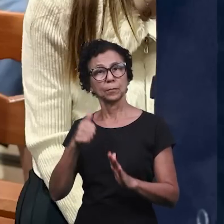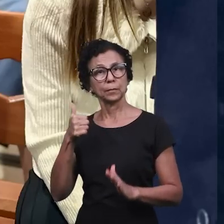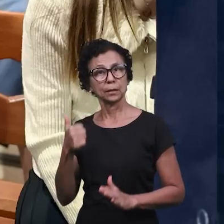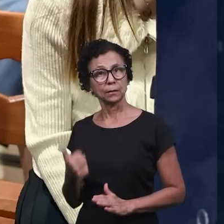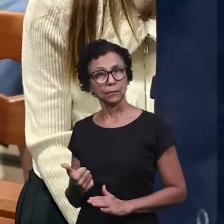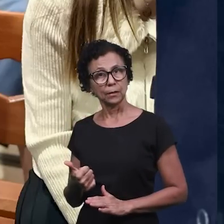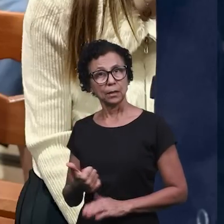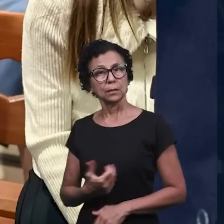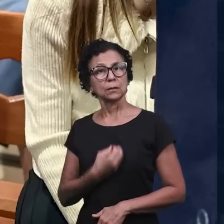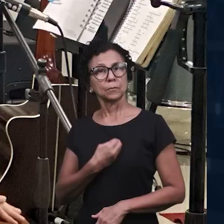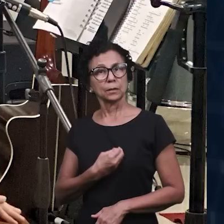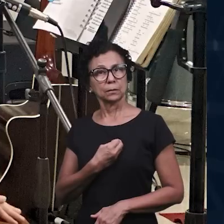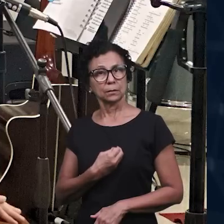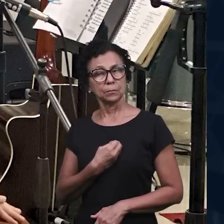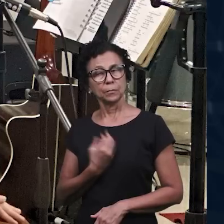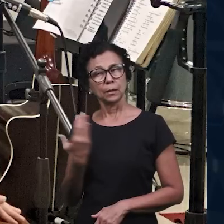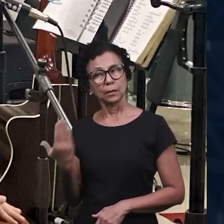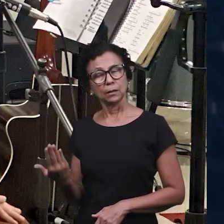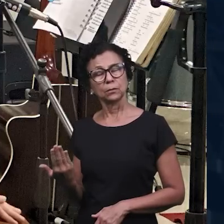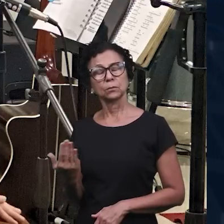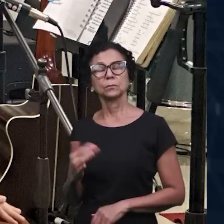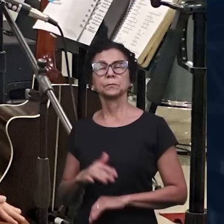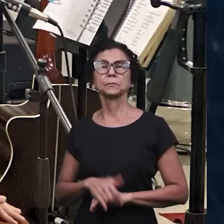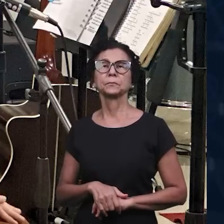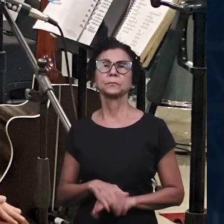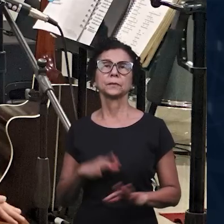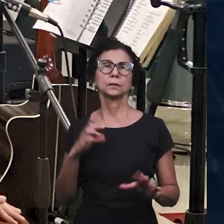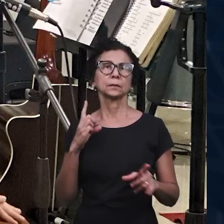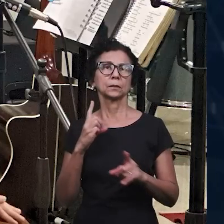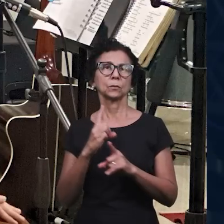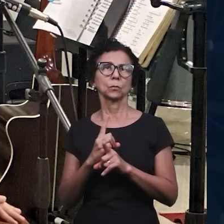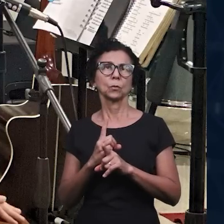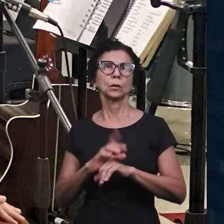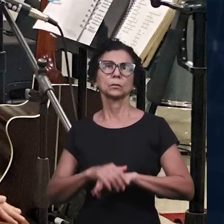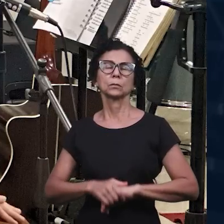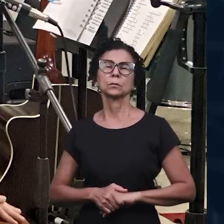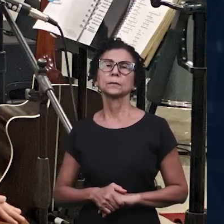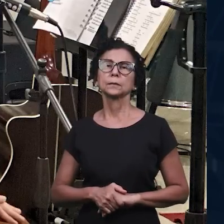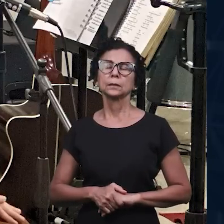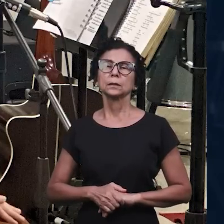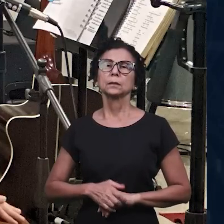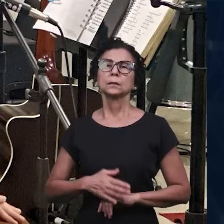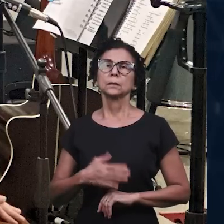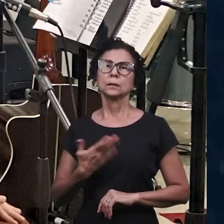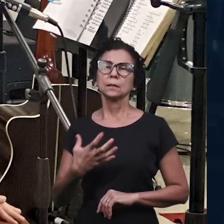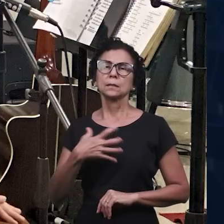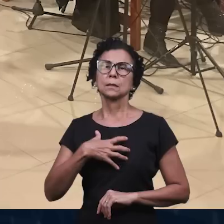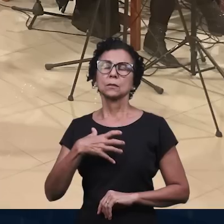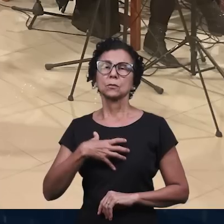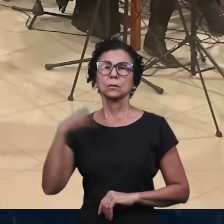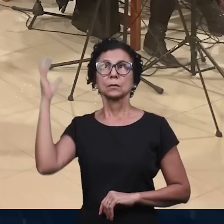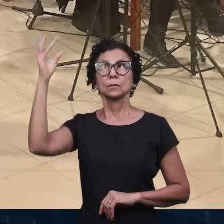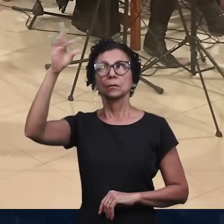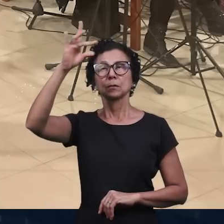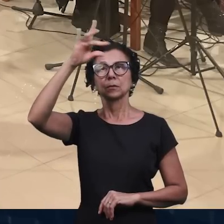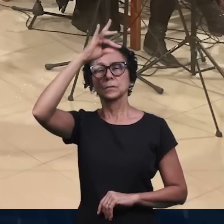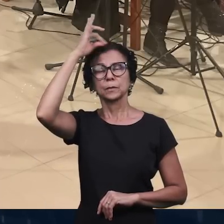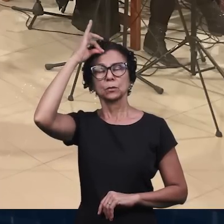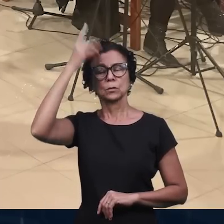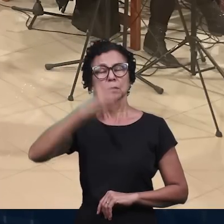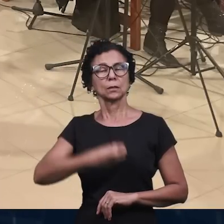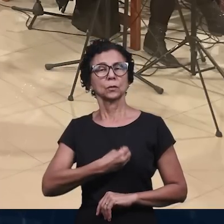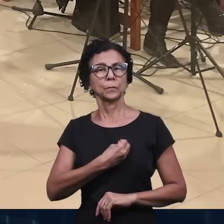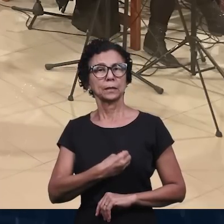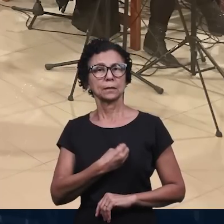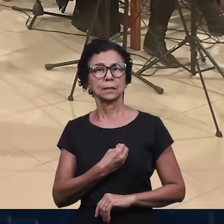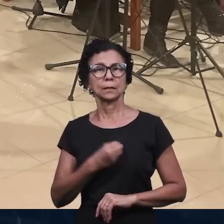primeira vez em uma atividade desse tipo e viveram um encontro profundamente abençoado pela presença do Senhor. Durante o